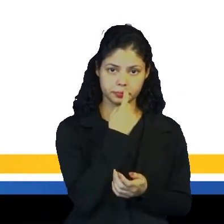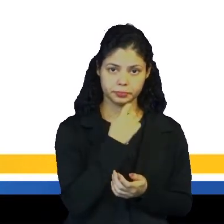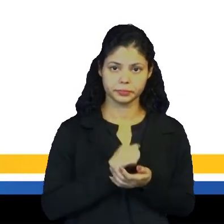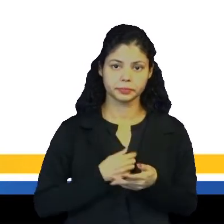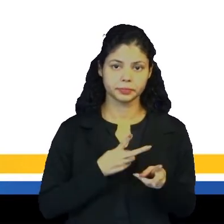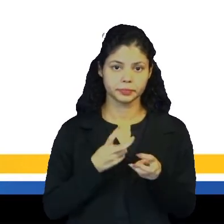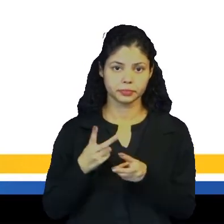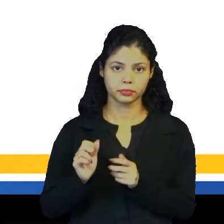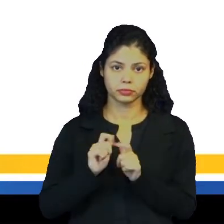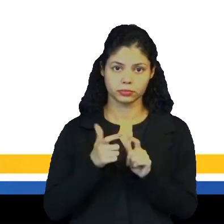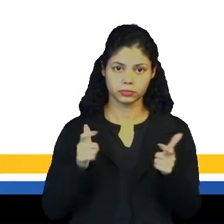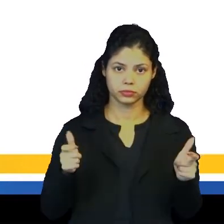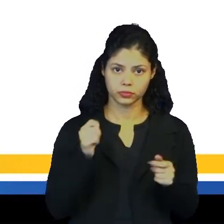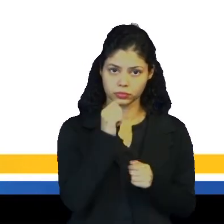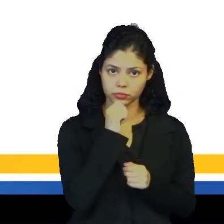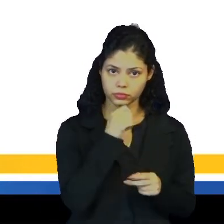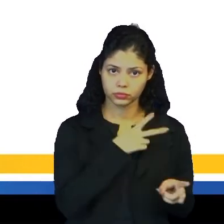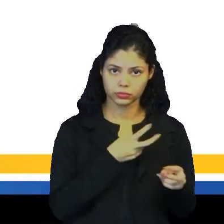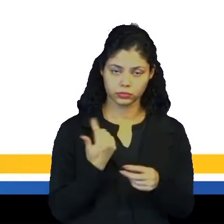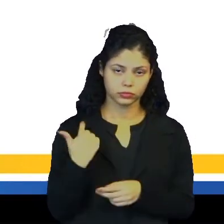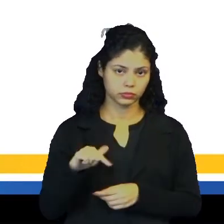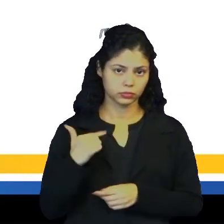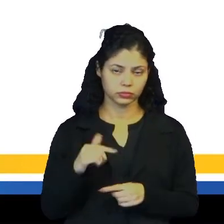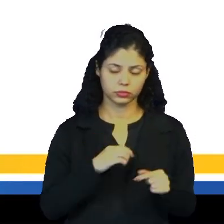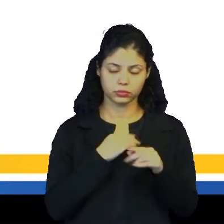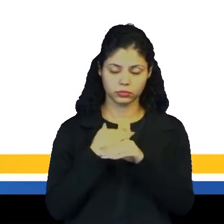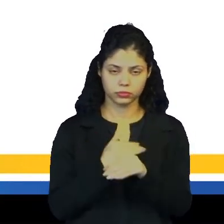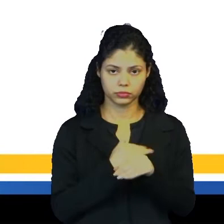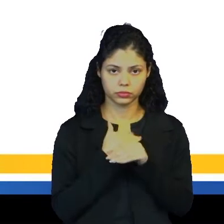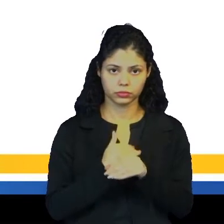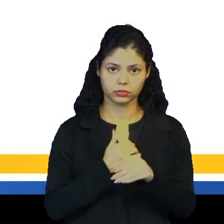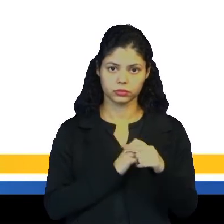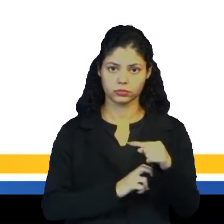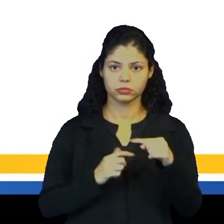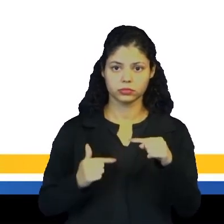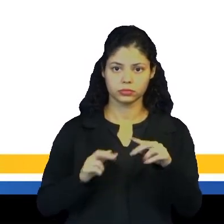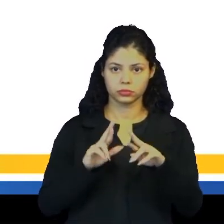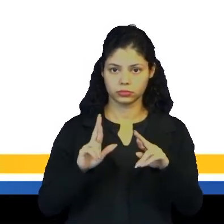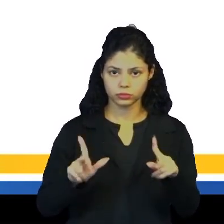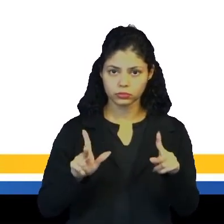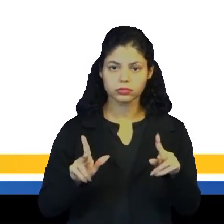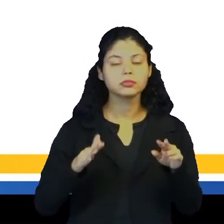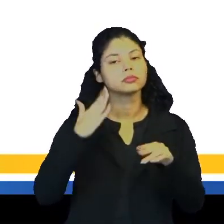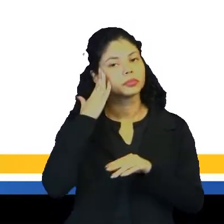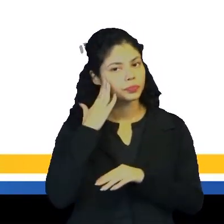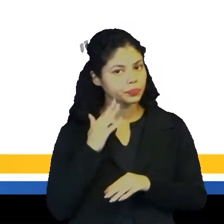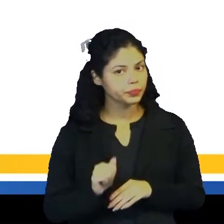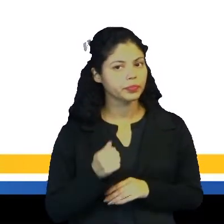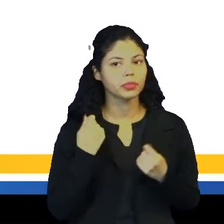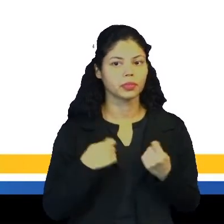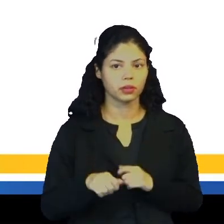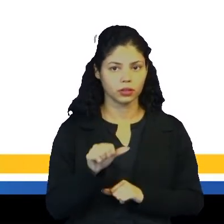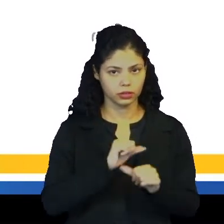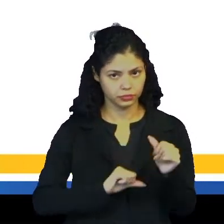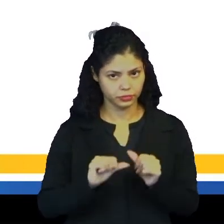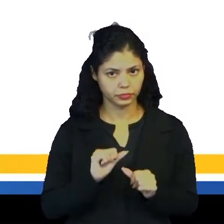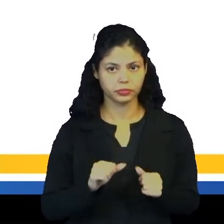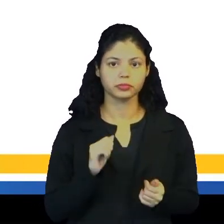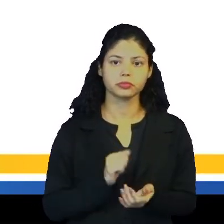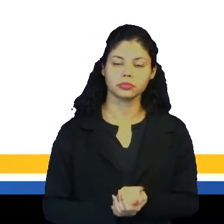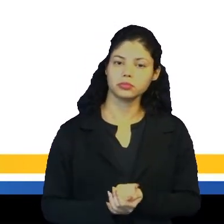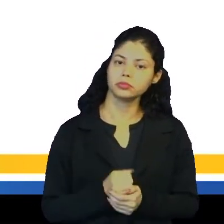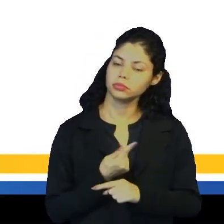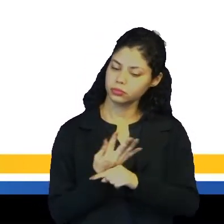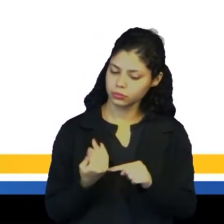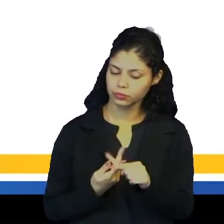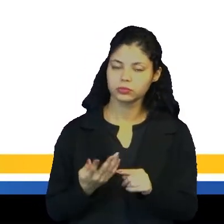Percebemos que ambos não possuem denominadores iguais, ok? Então, nós já sabemos que temos que transformá-los